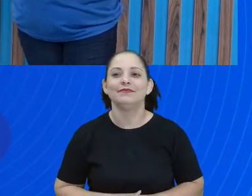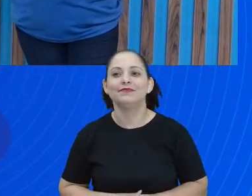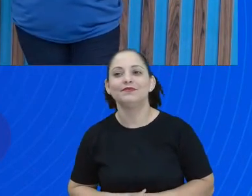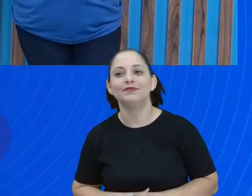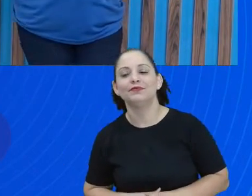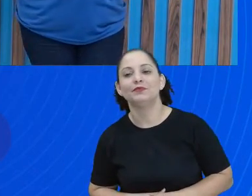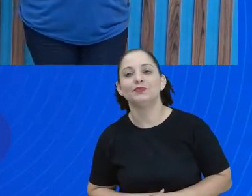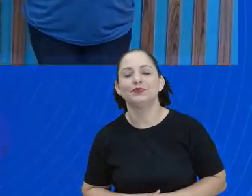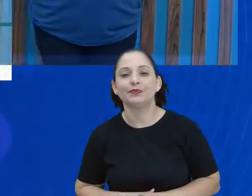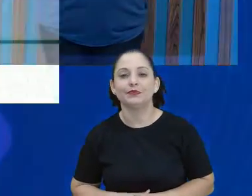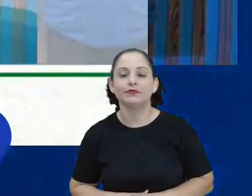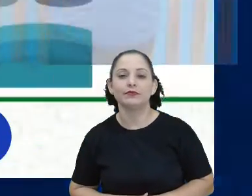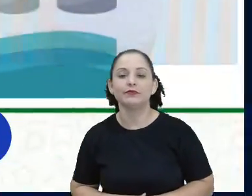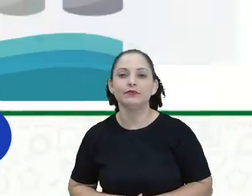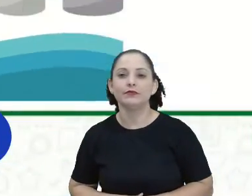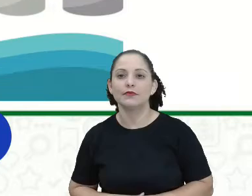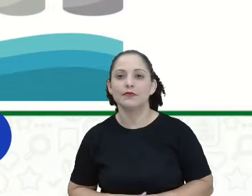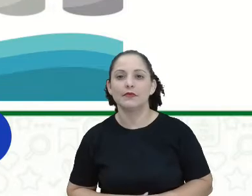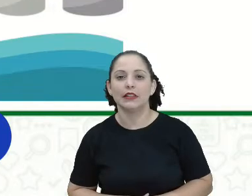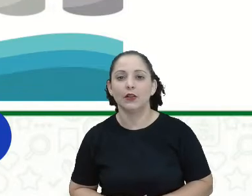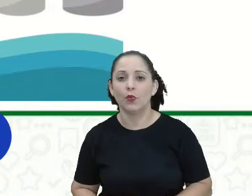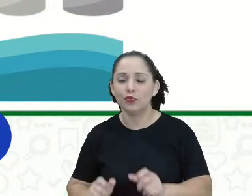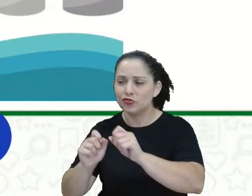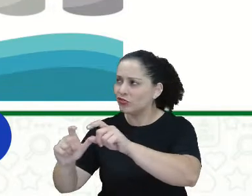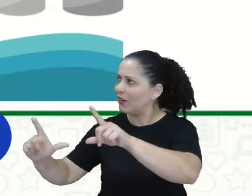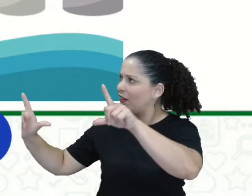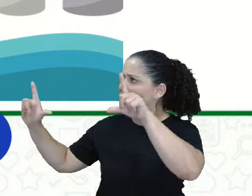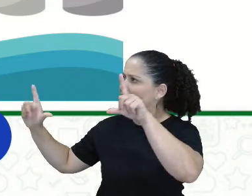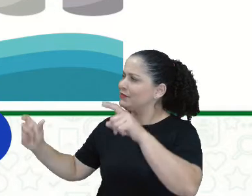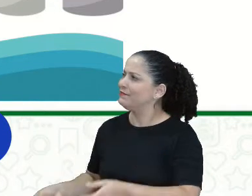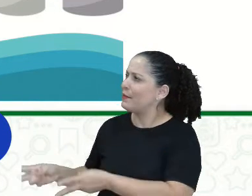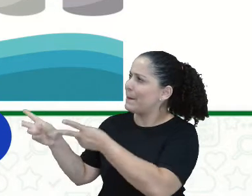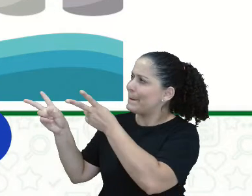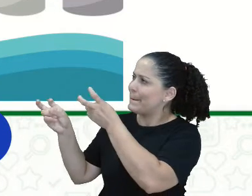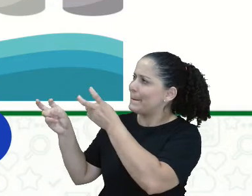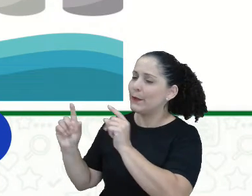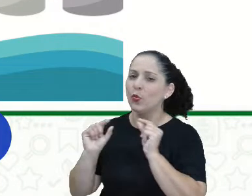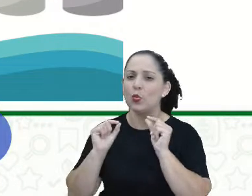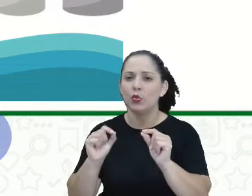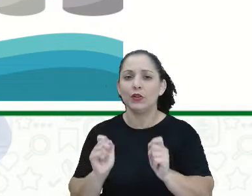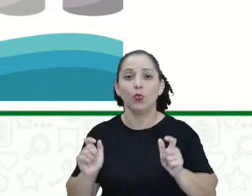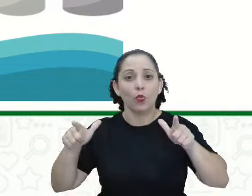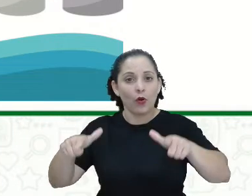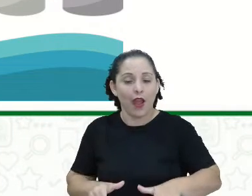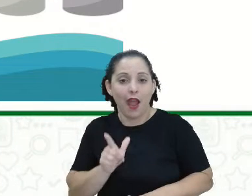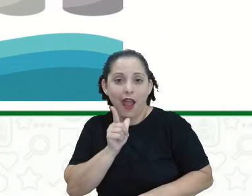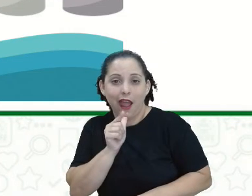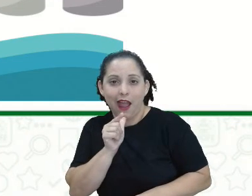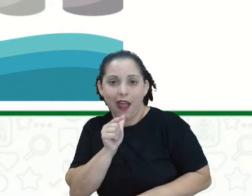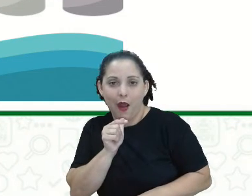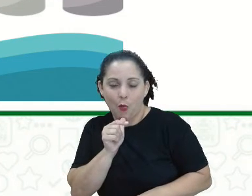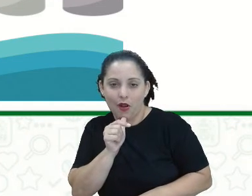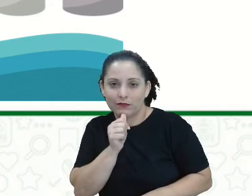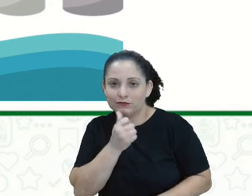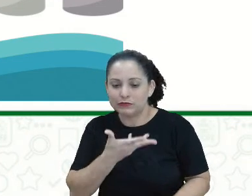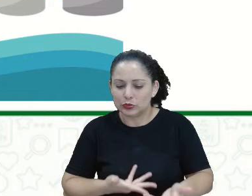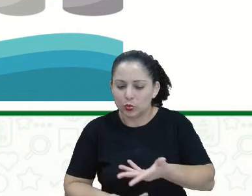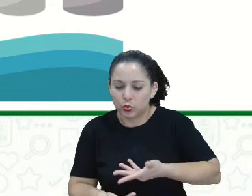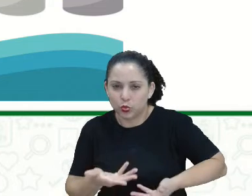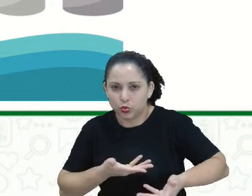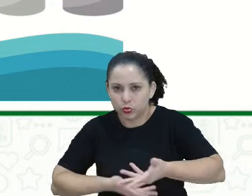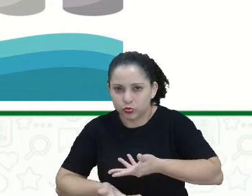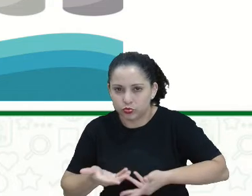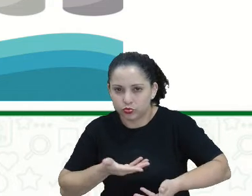só. Nesse slide, a gente está vendo aí o que é uma estação de tratamento, né? São esses locais, pessoal, que